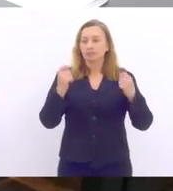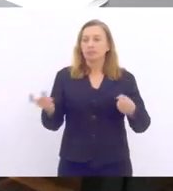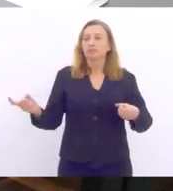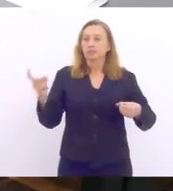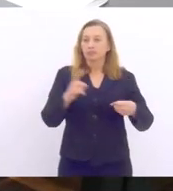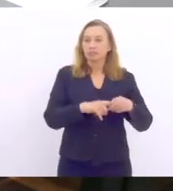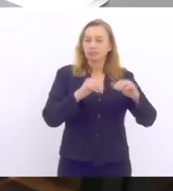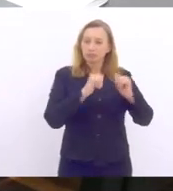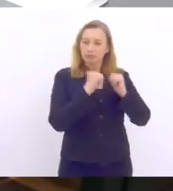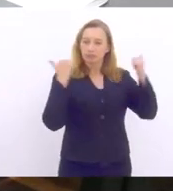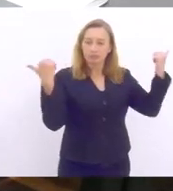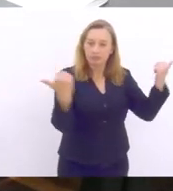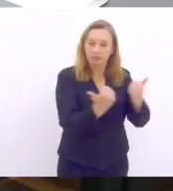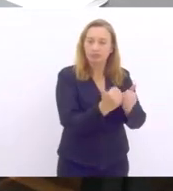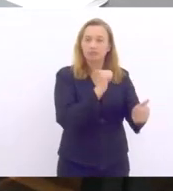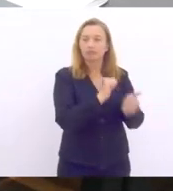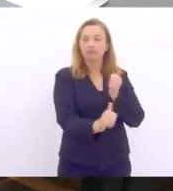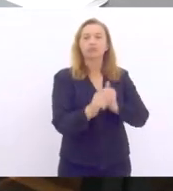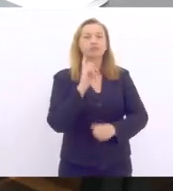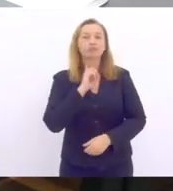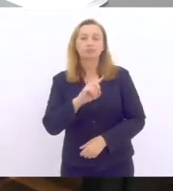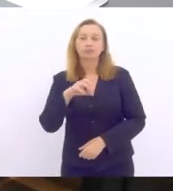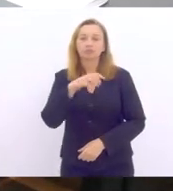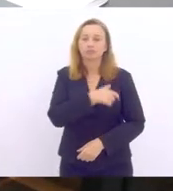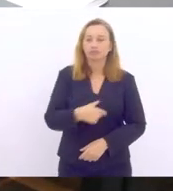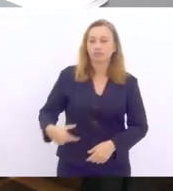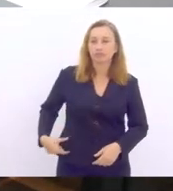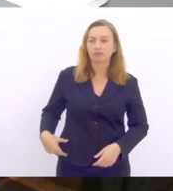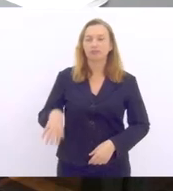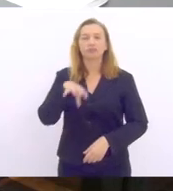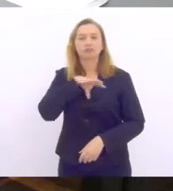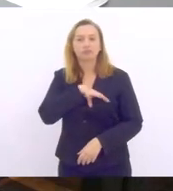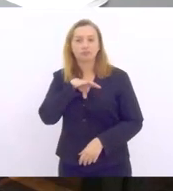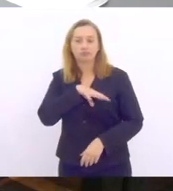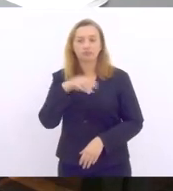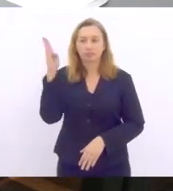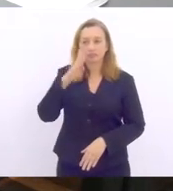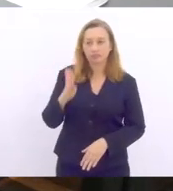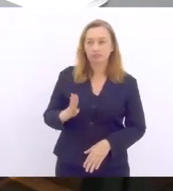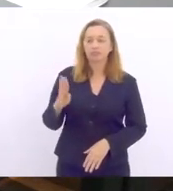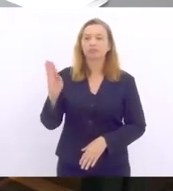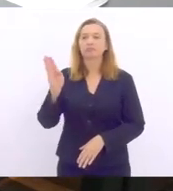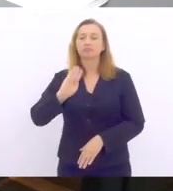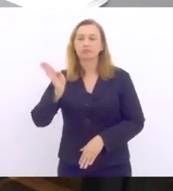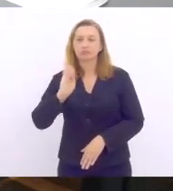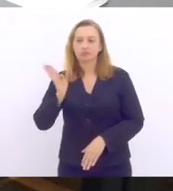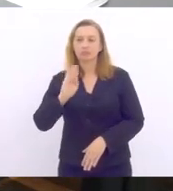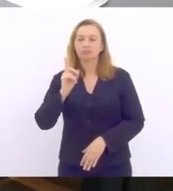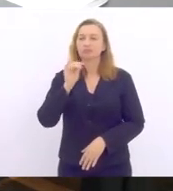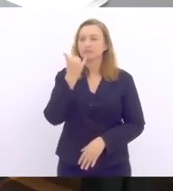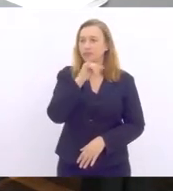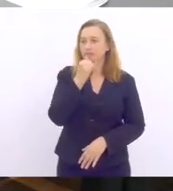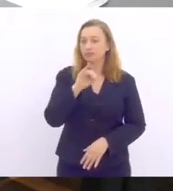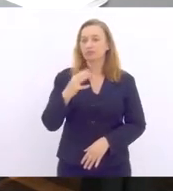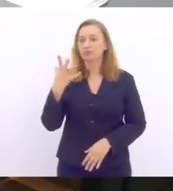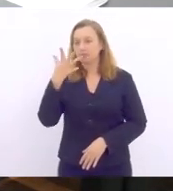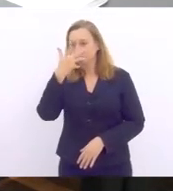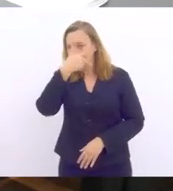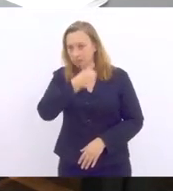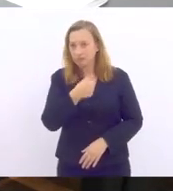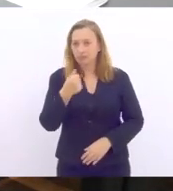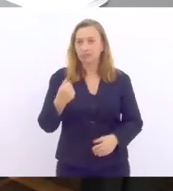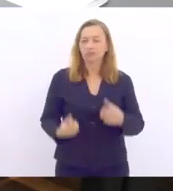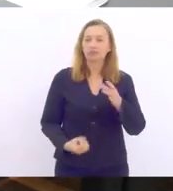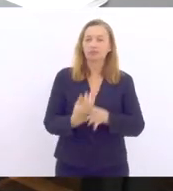As torcidas do Flamengo, as do Vasco, a do Botafogo, a do Fluminense, que esta é a beleza em que se